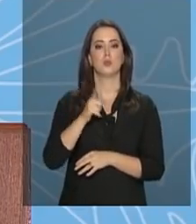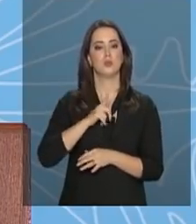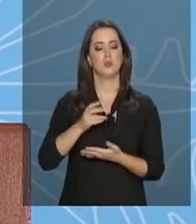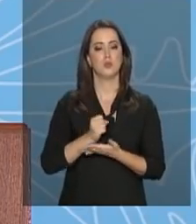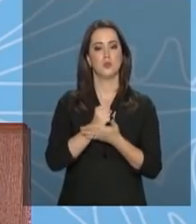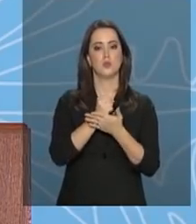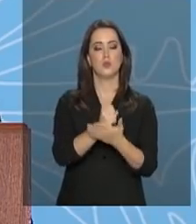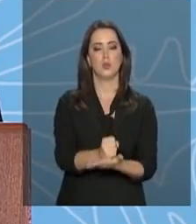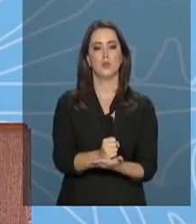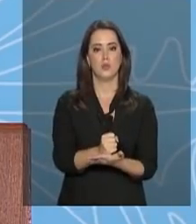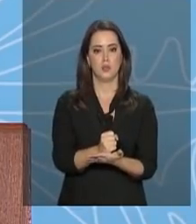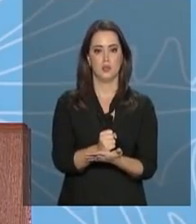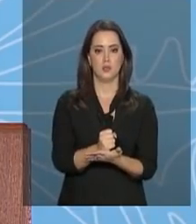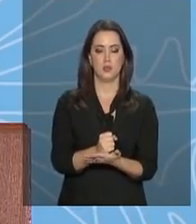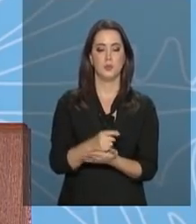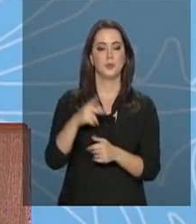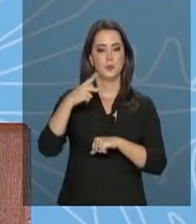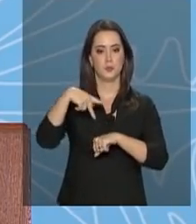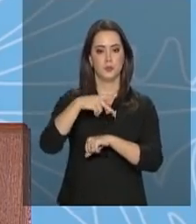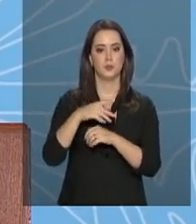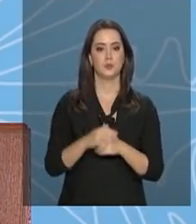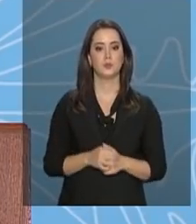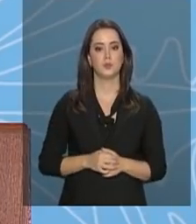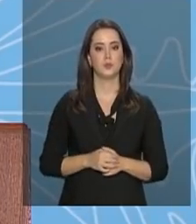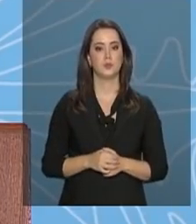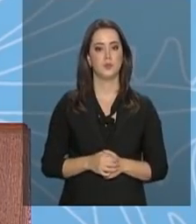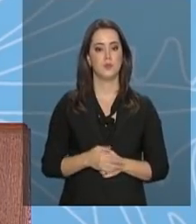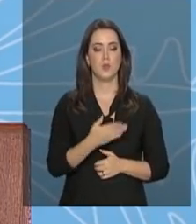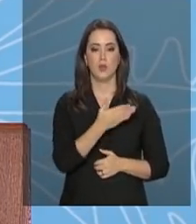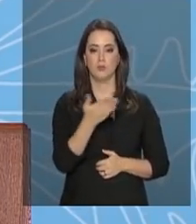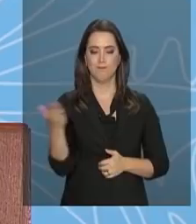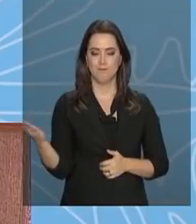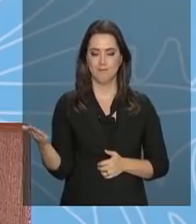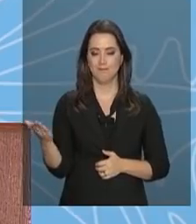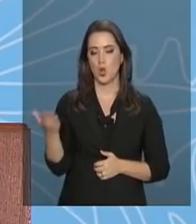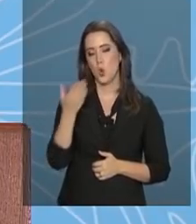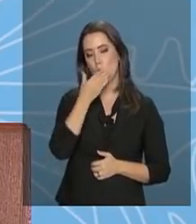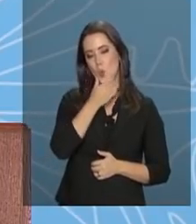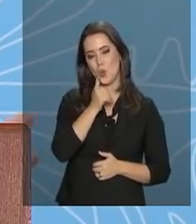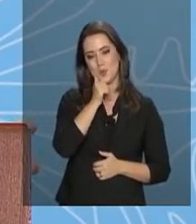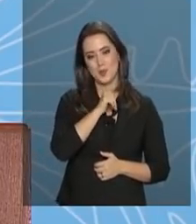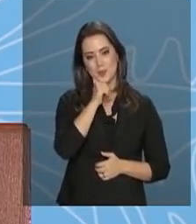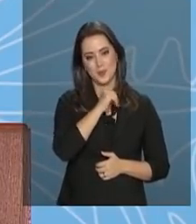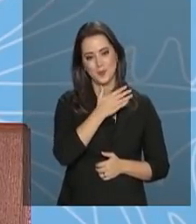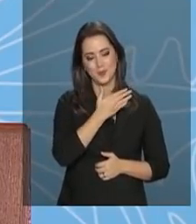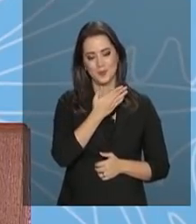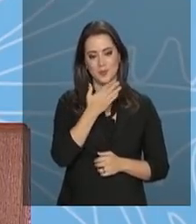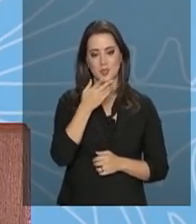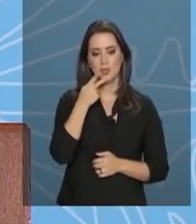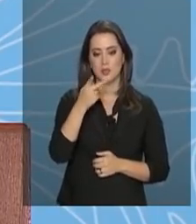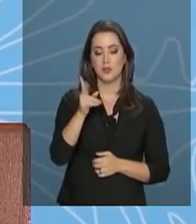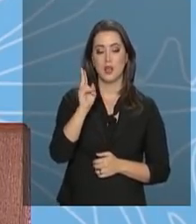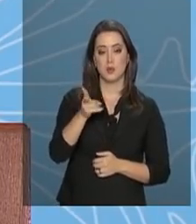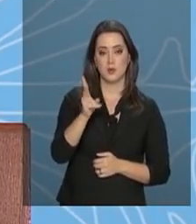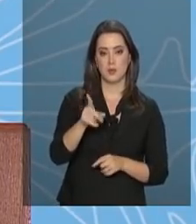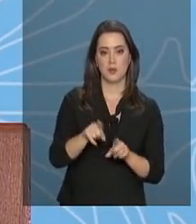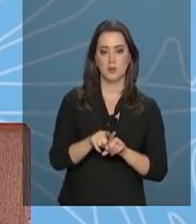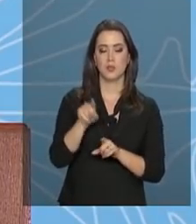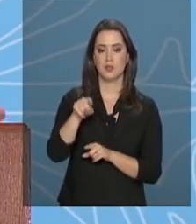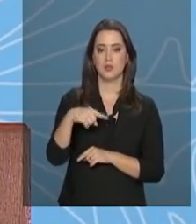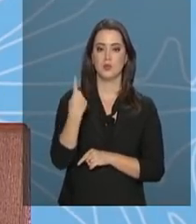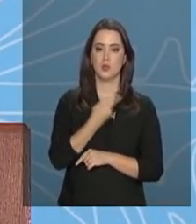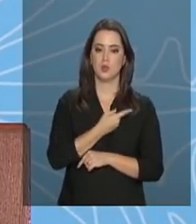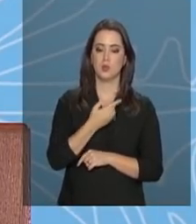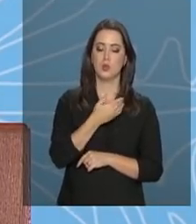prestam ao país meus senhores e senhoras é eu fogo muito cansado de saber que o